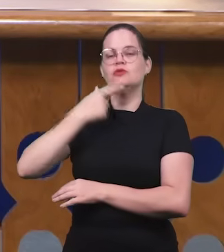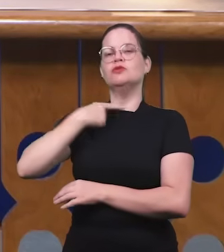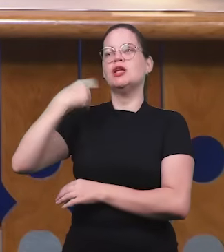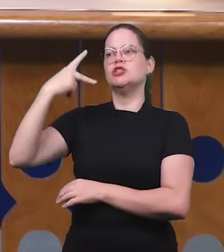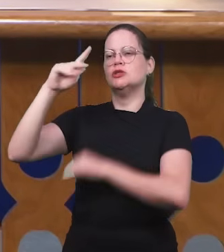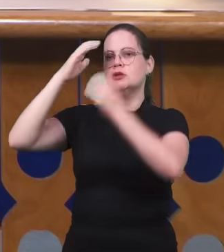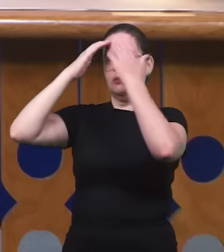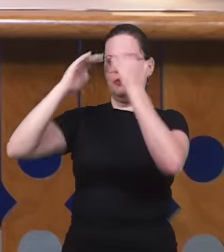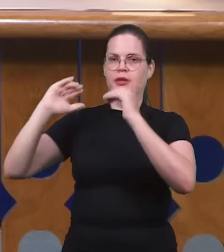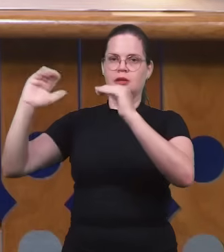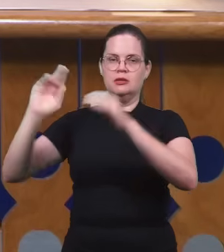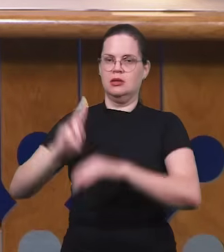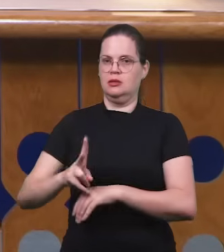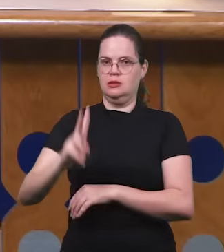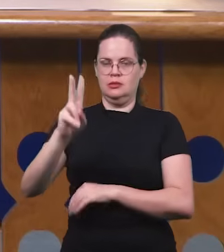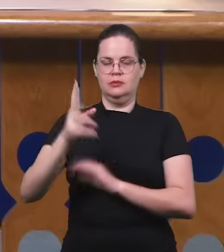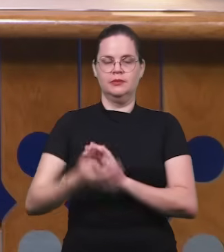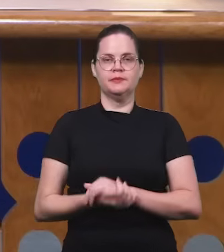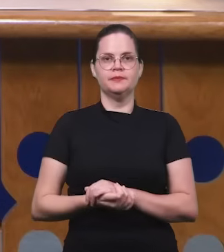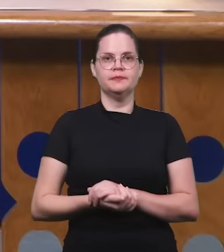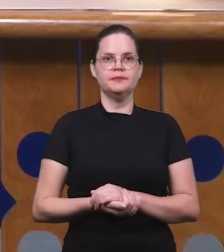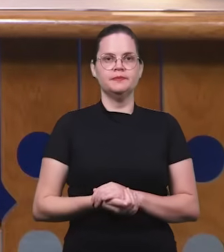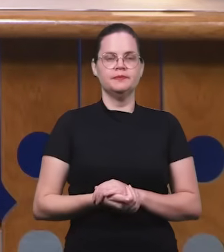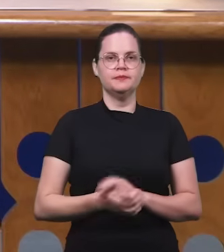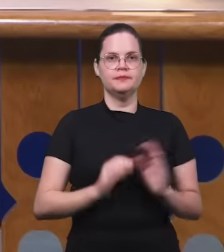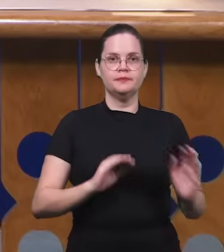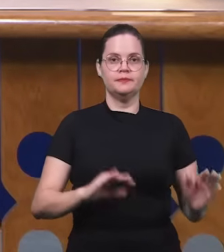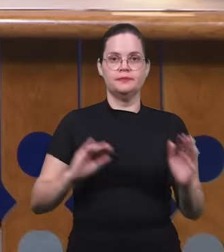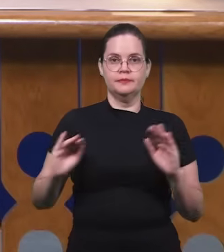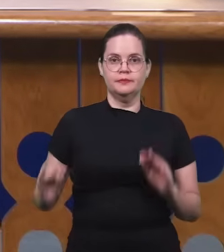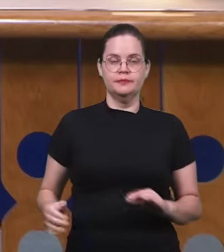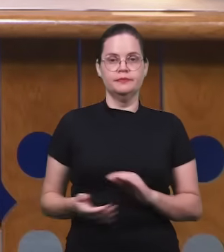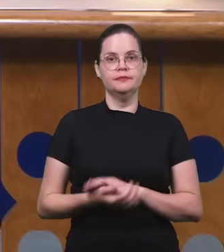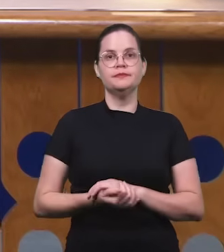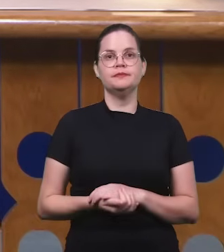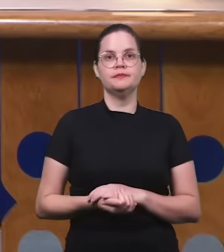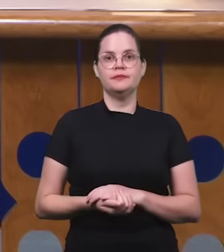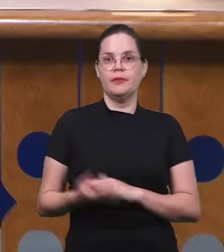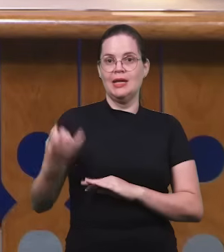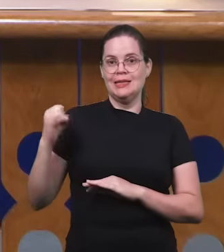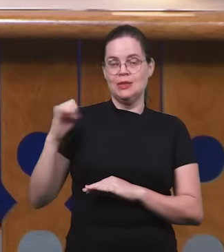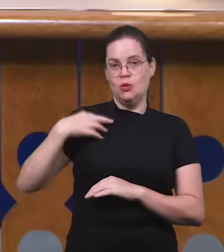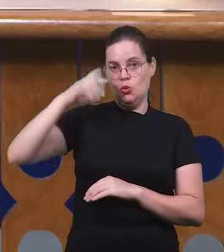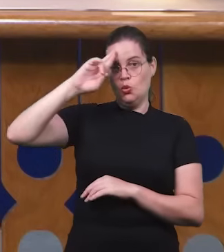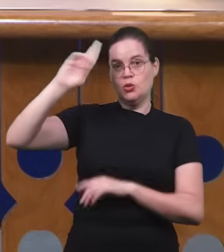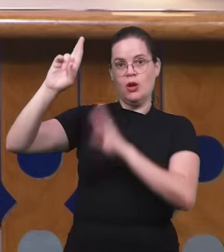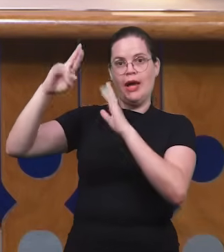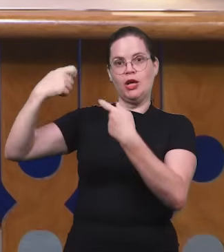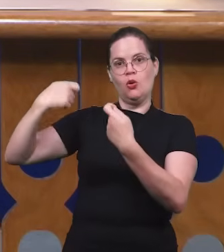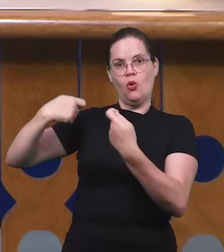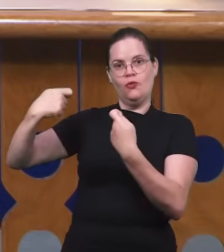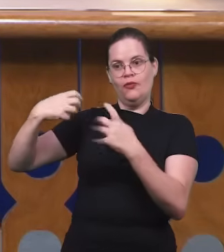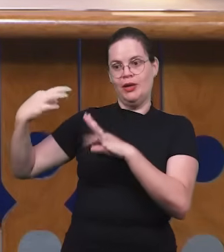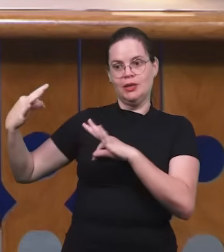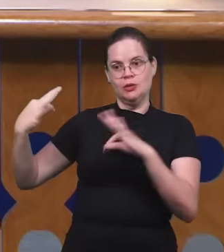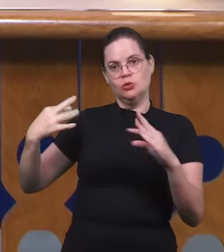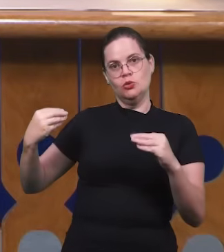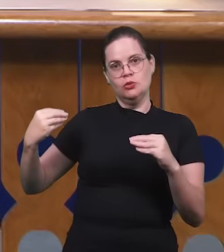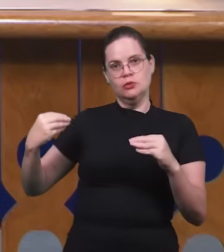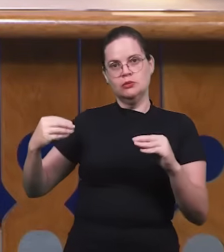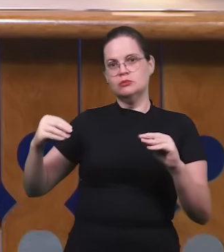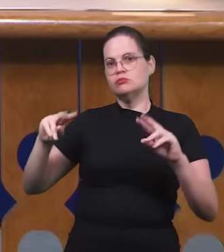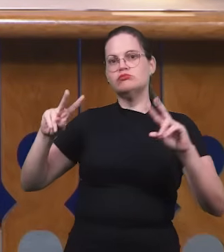coisa. Bom, isso é o contrário da razão, porque nós vivemos um mundo que